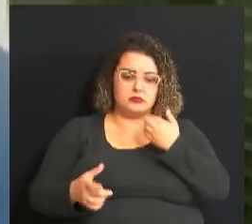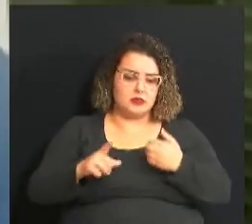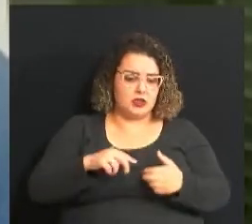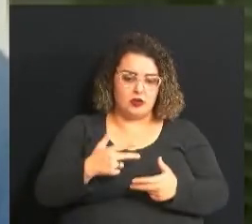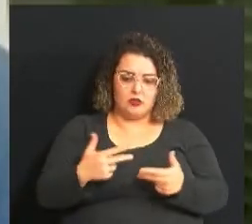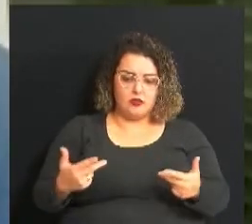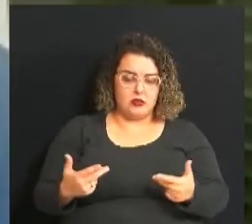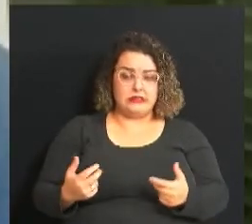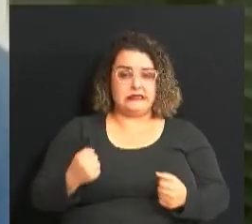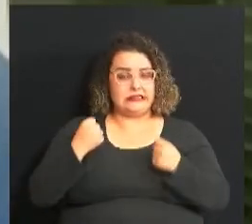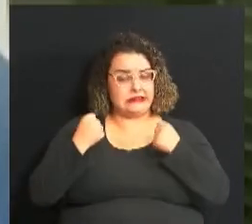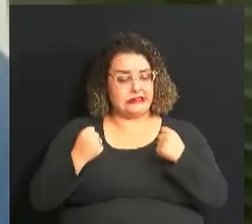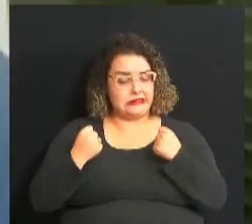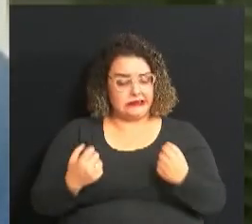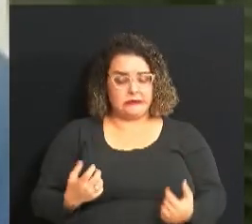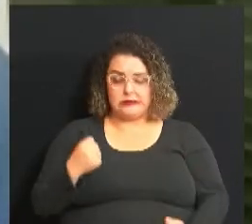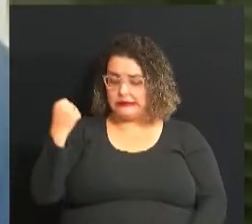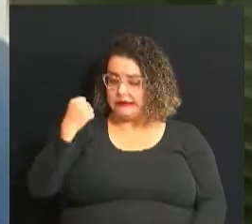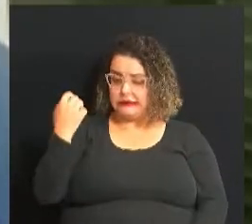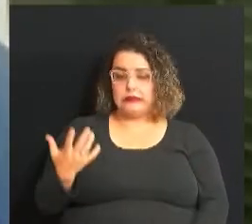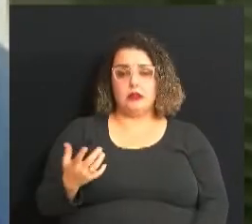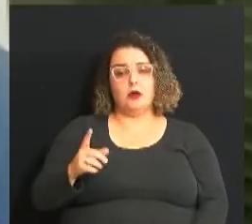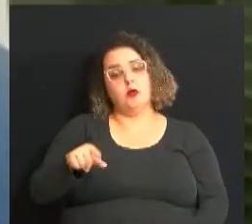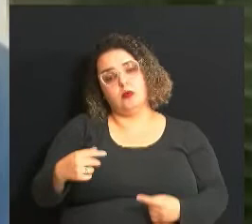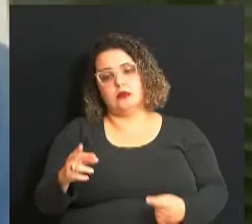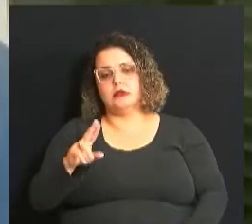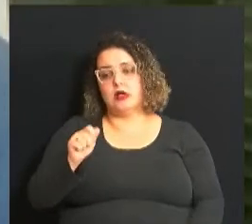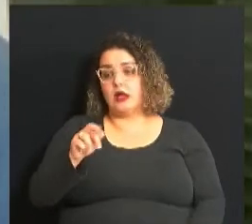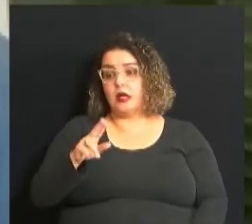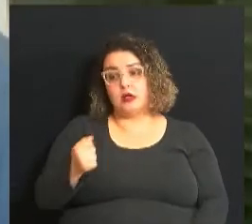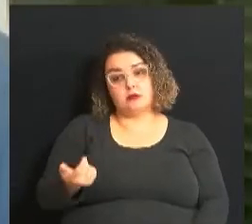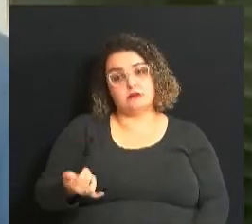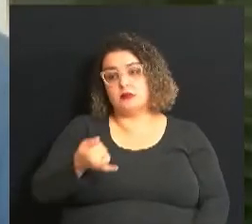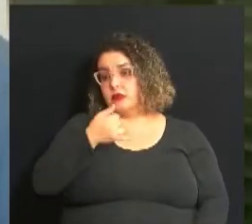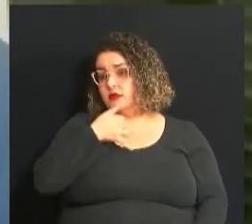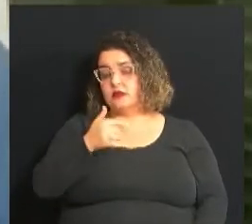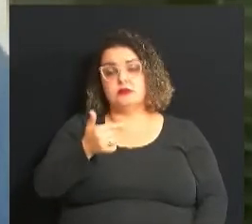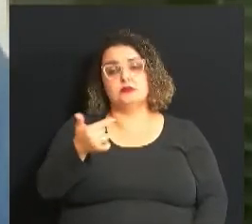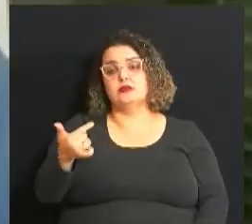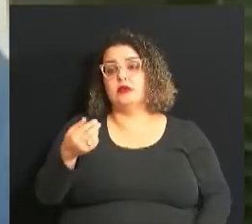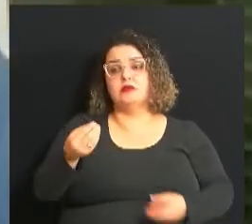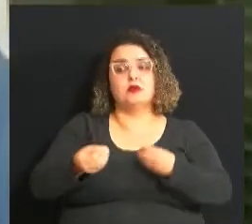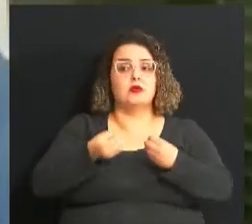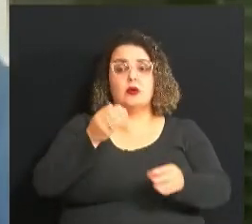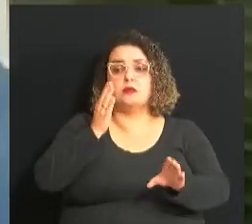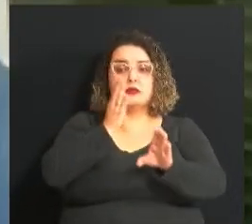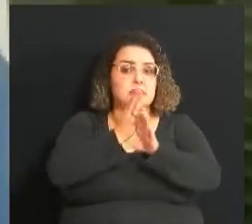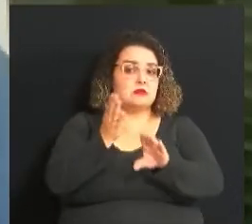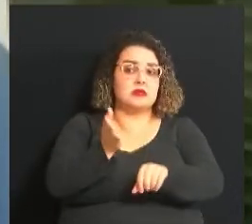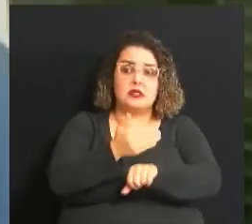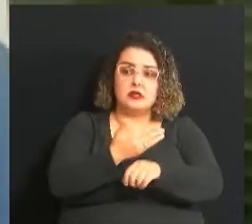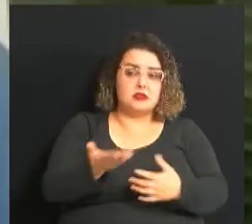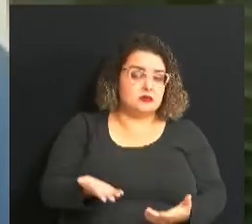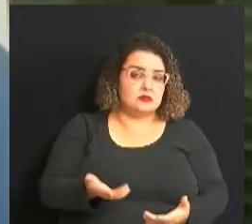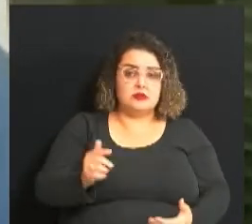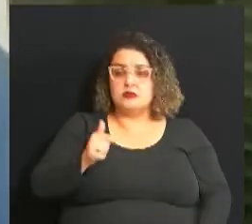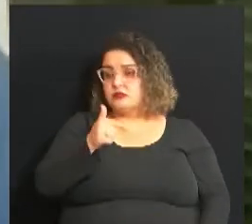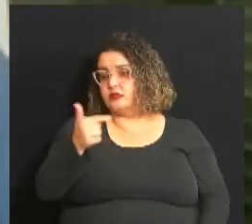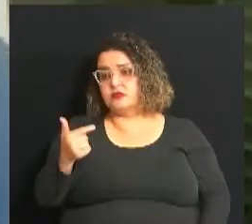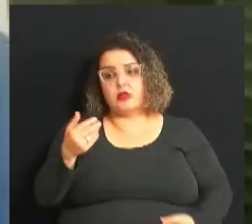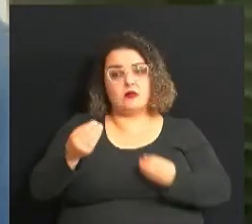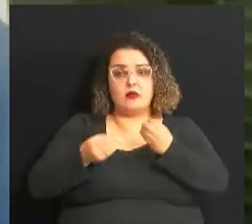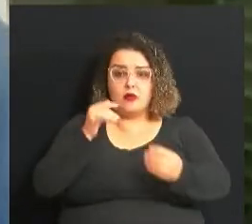que, infelizmente, ele teve aquela doença, não teve como você detectar precocemente e também não teve como você